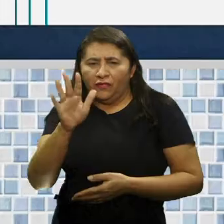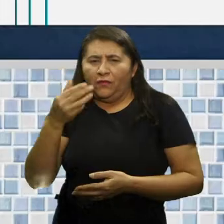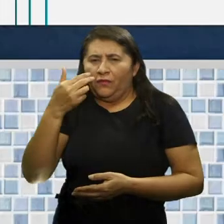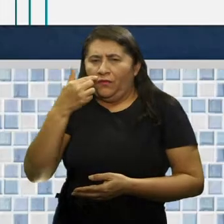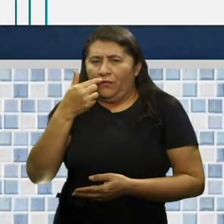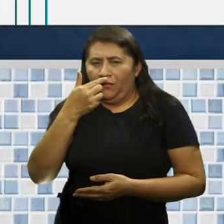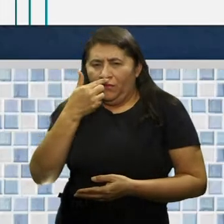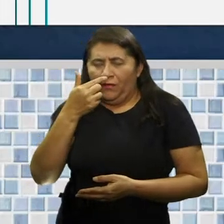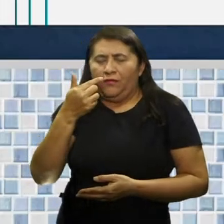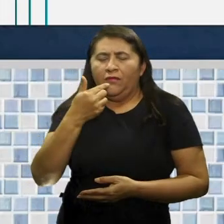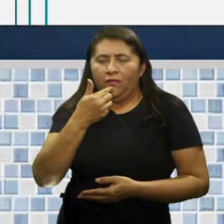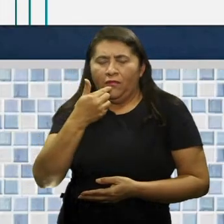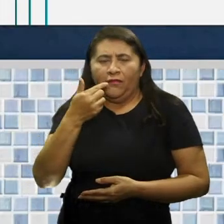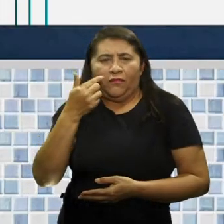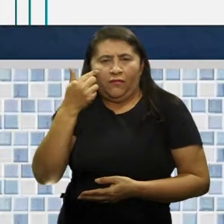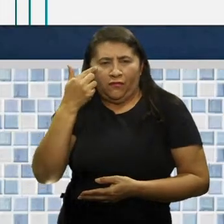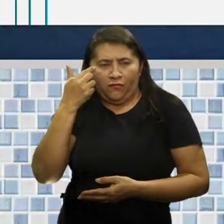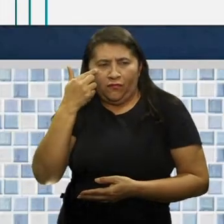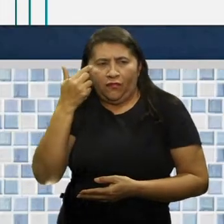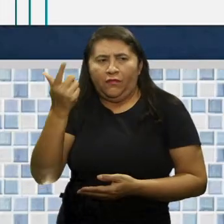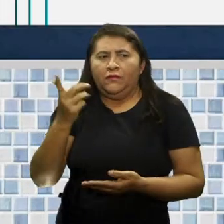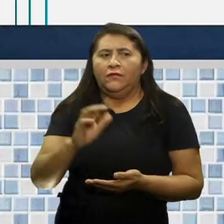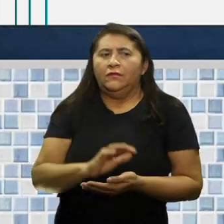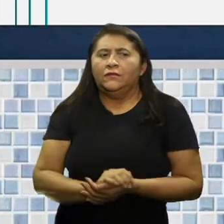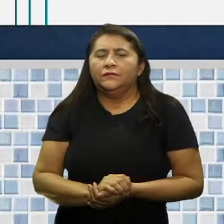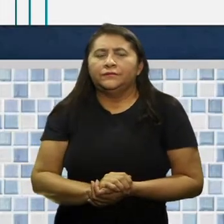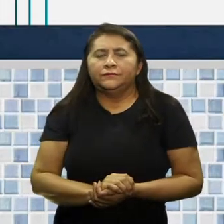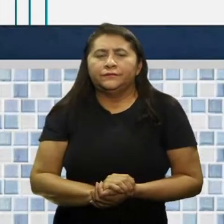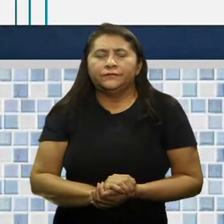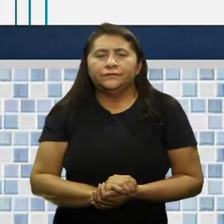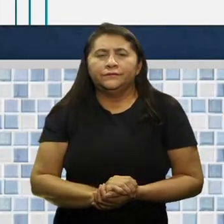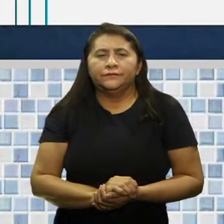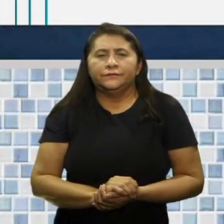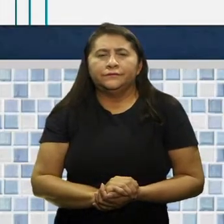nariz, à sua boca ou aos seus olhos.